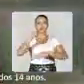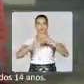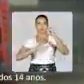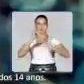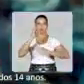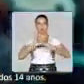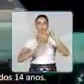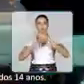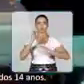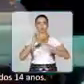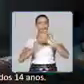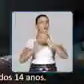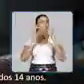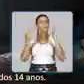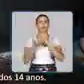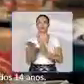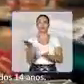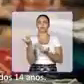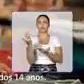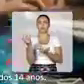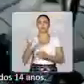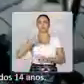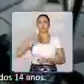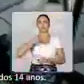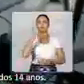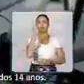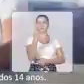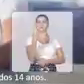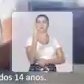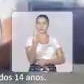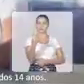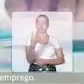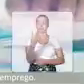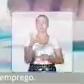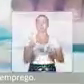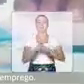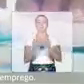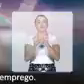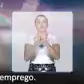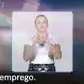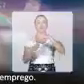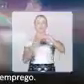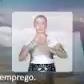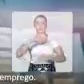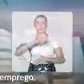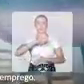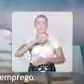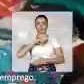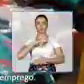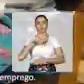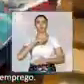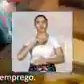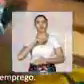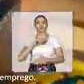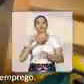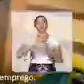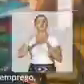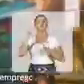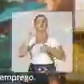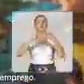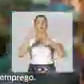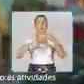cursos profissionalizantes para todo jovem aprendiz a partir dos 14 anos. E em parceria com o setor privado, vamos oferecer